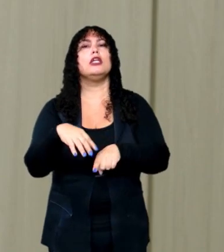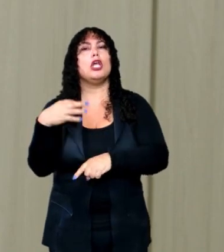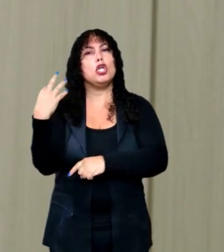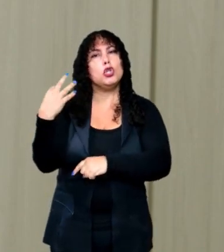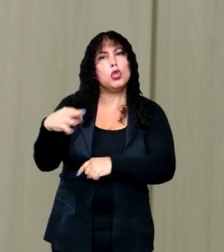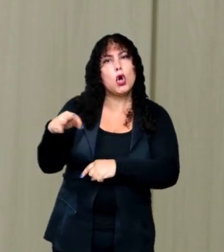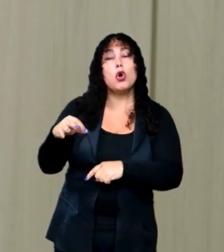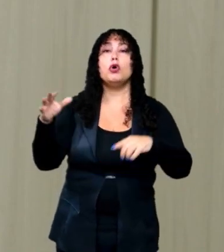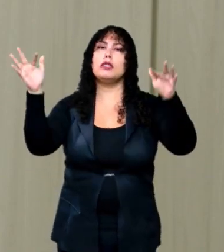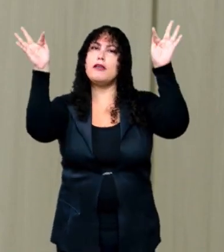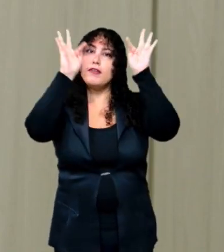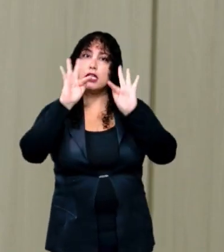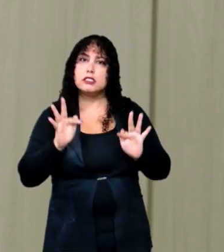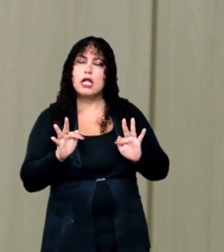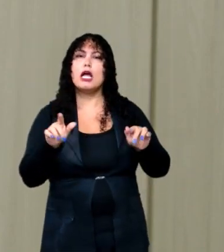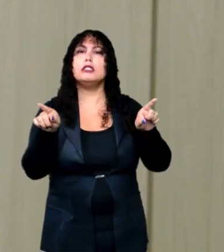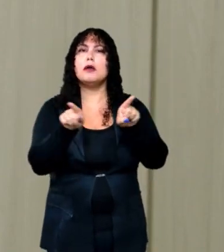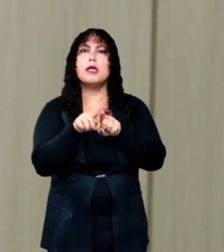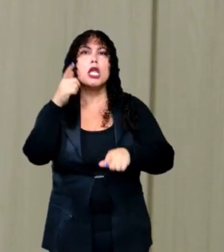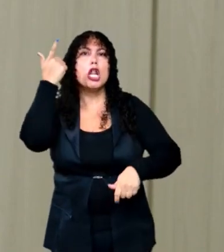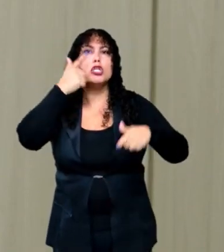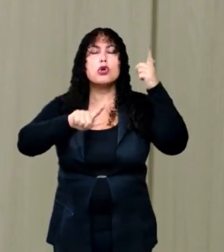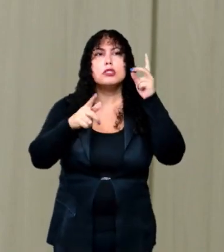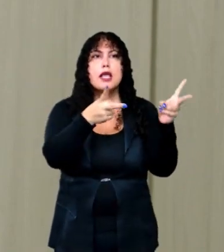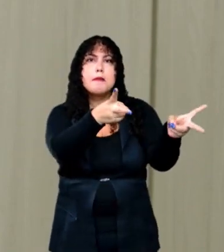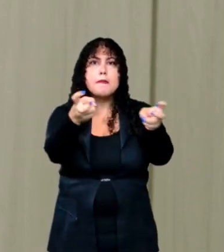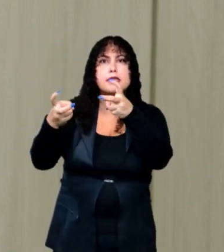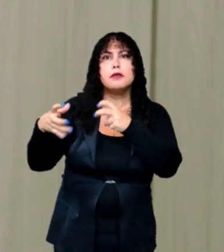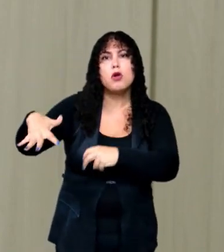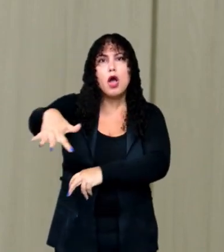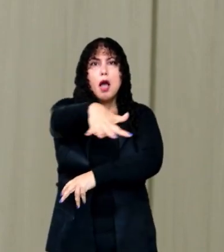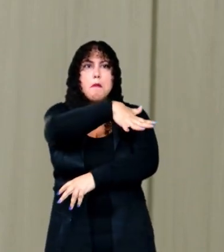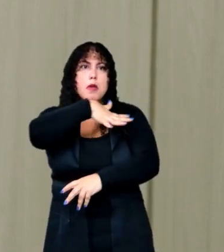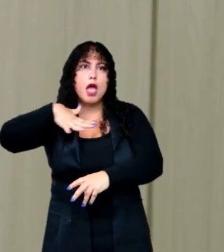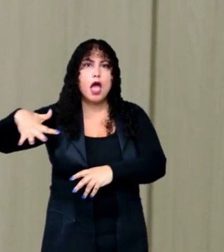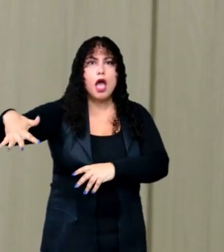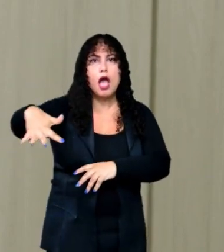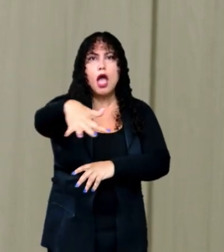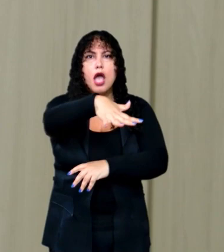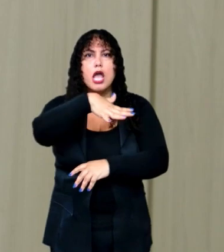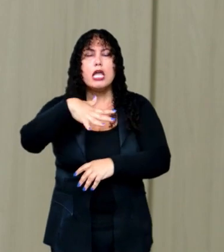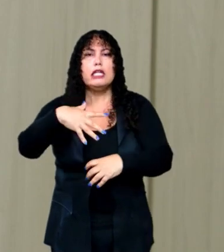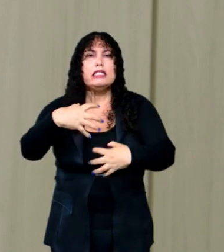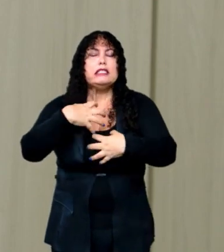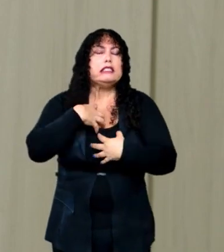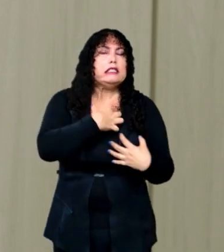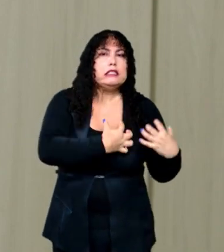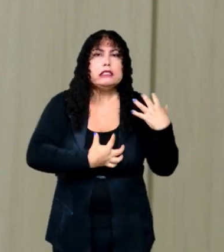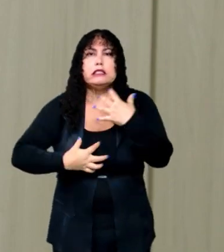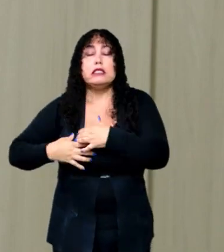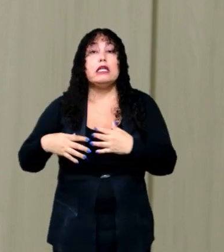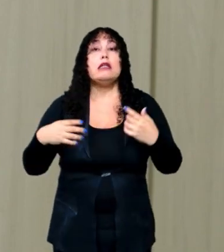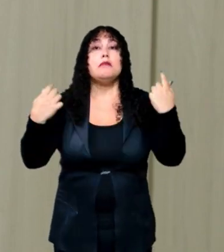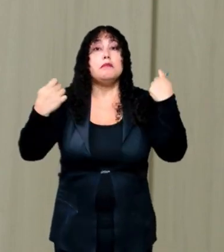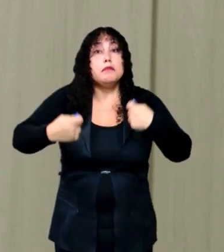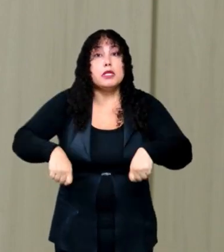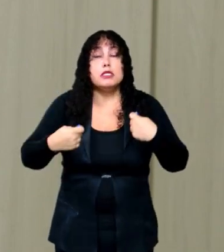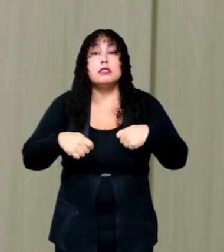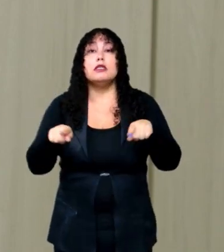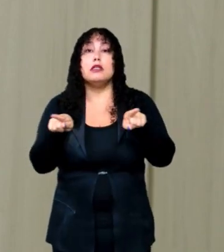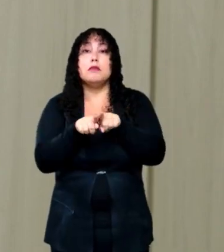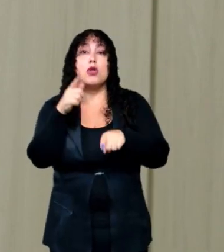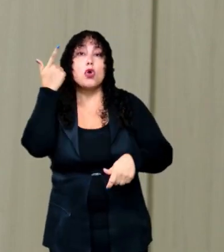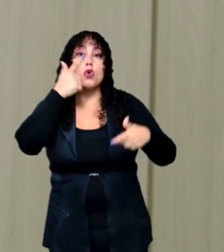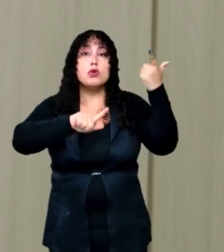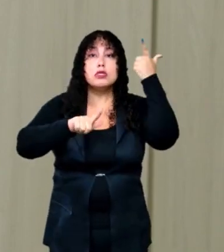têm felicidade, que eles conseguem perceber o meio que está à sua volta, que eles sentem aflição, que eles têm necessidades que precisam ser